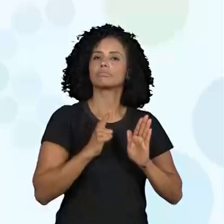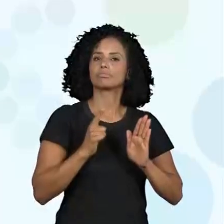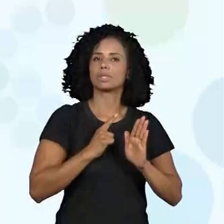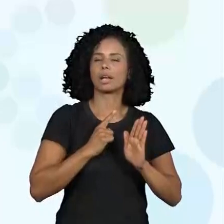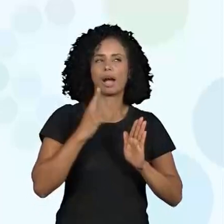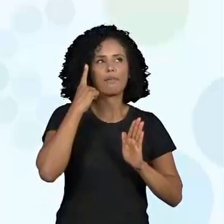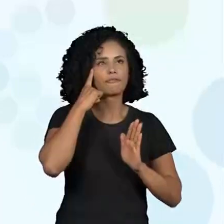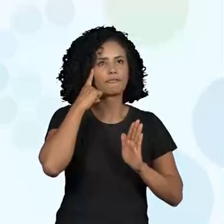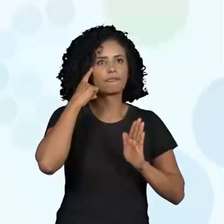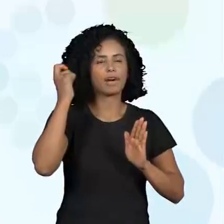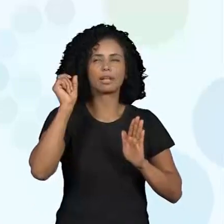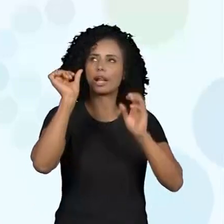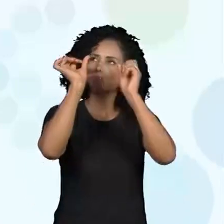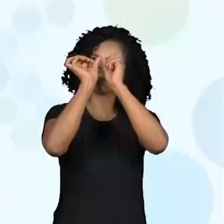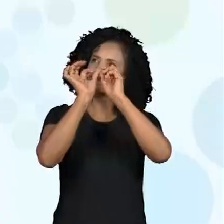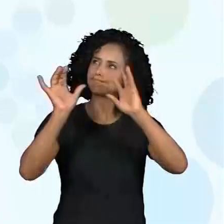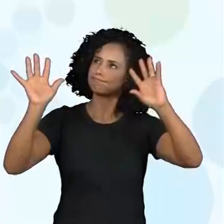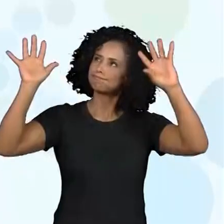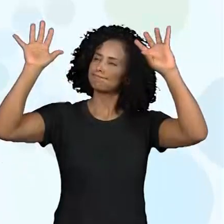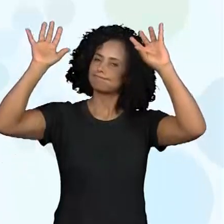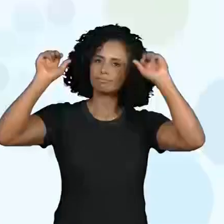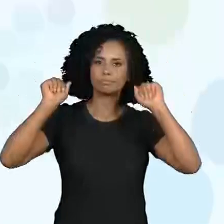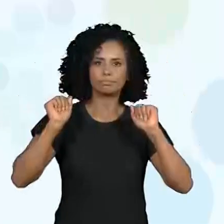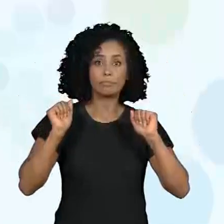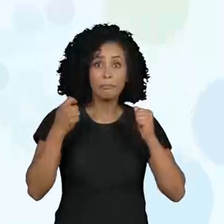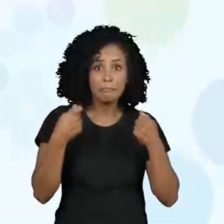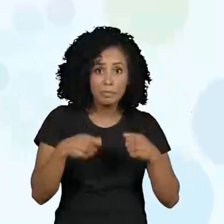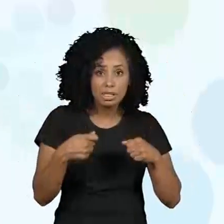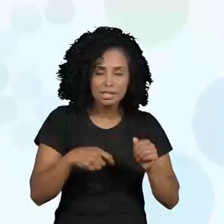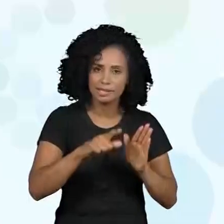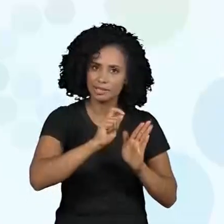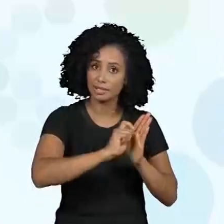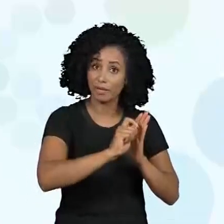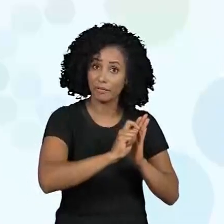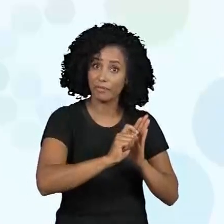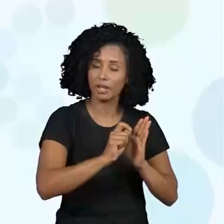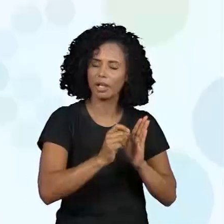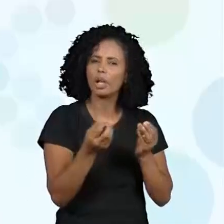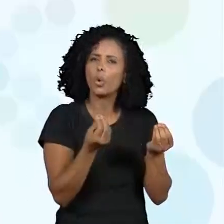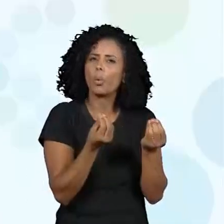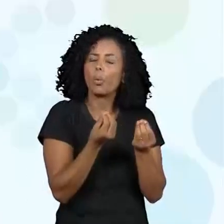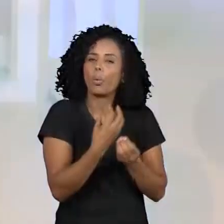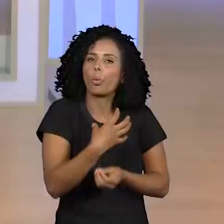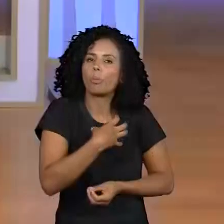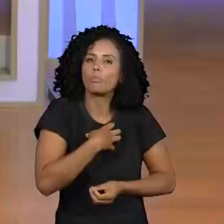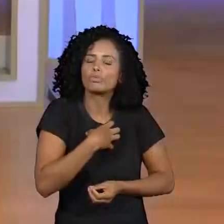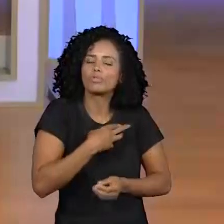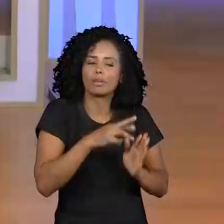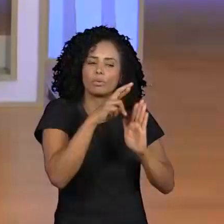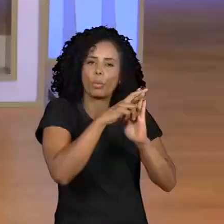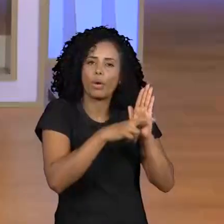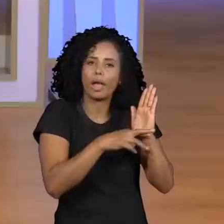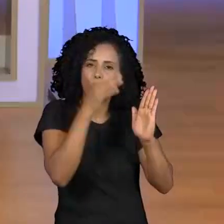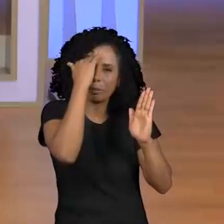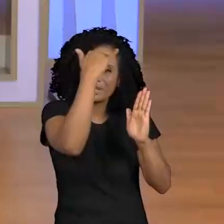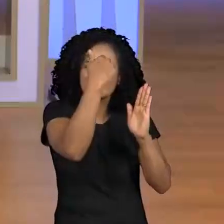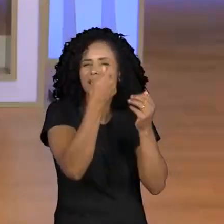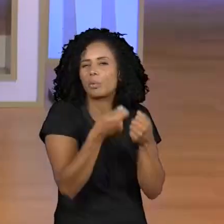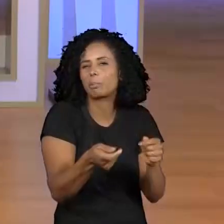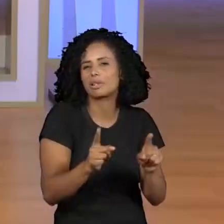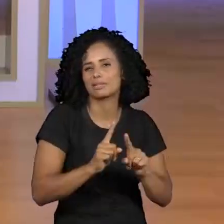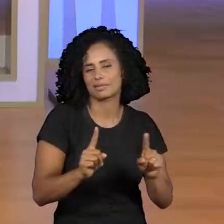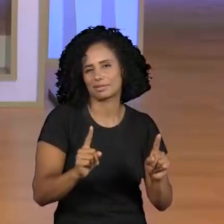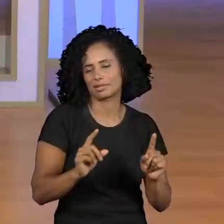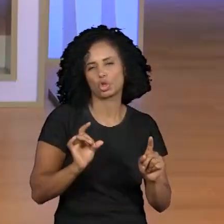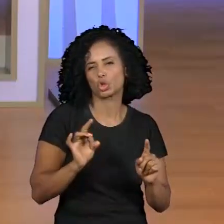a imaginação, é porque nós precisamos escrever sem muitas regras para começarmos. Como que a